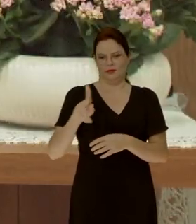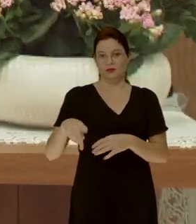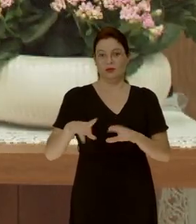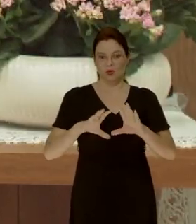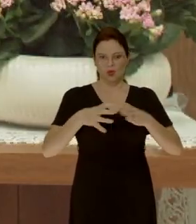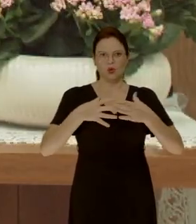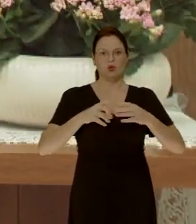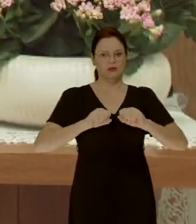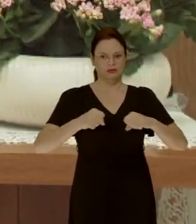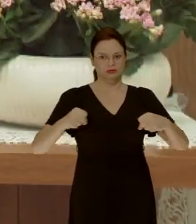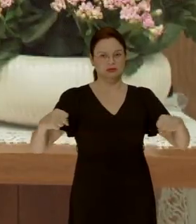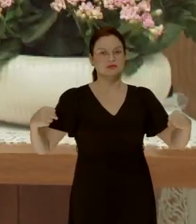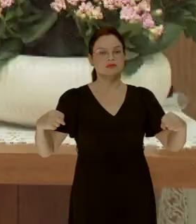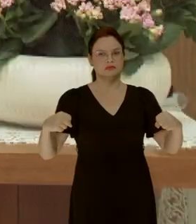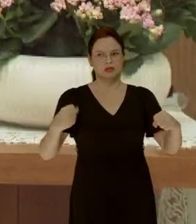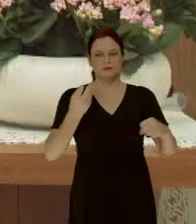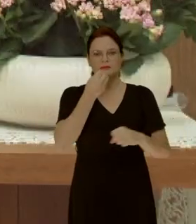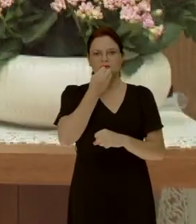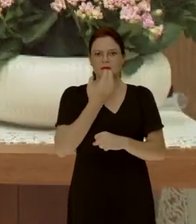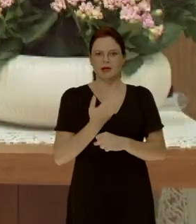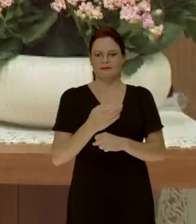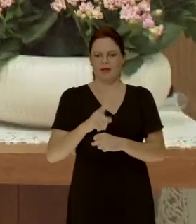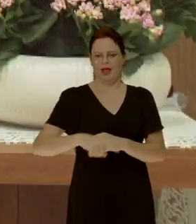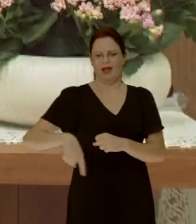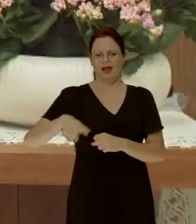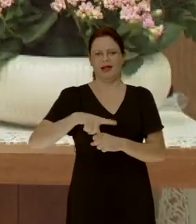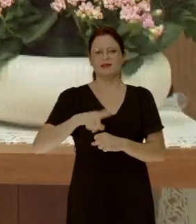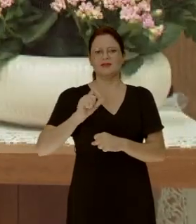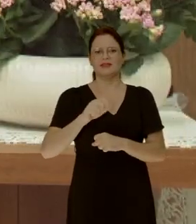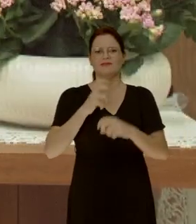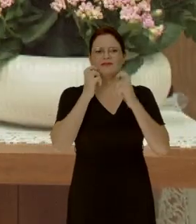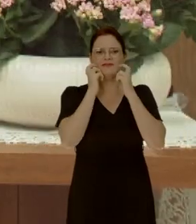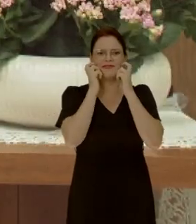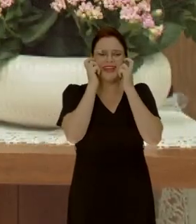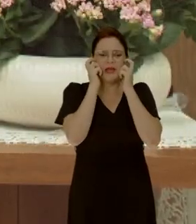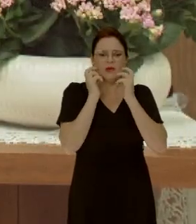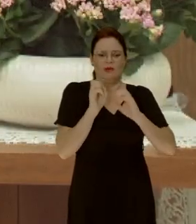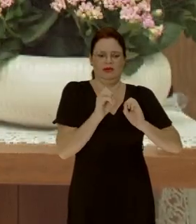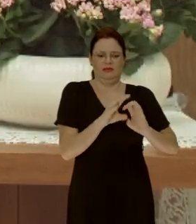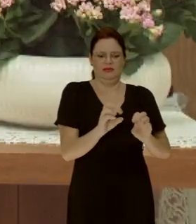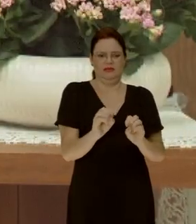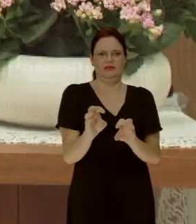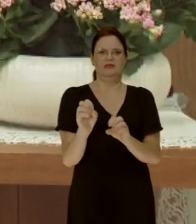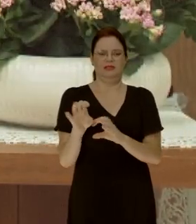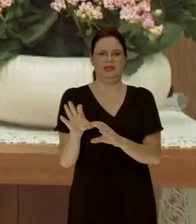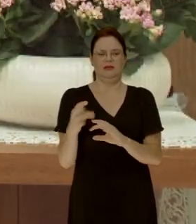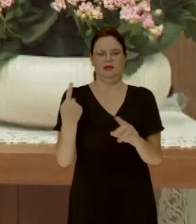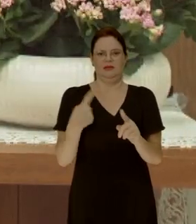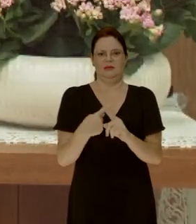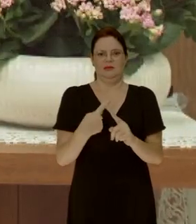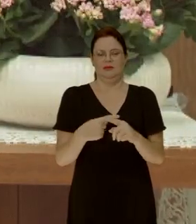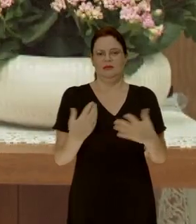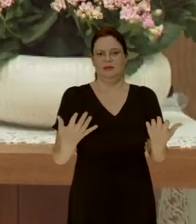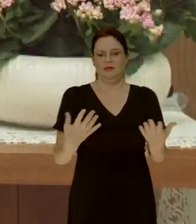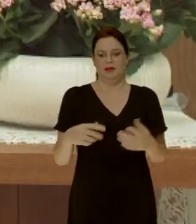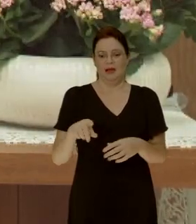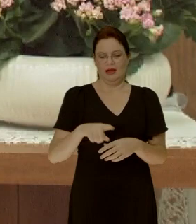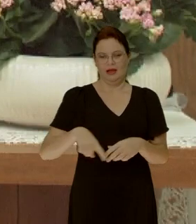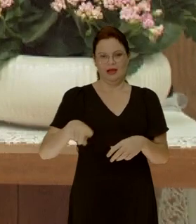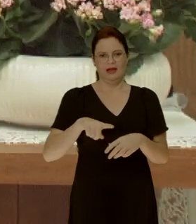dom, que elas tinham vergonha de dar aulas, pois sentiam-se